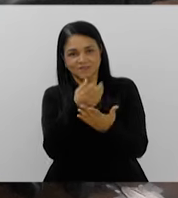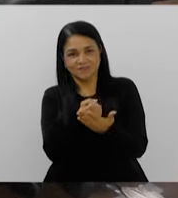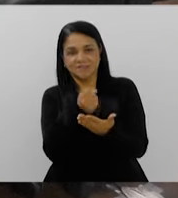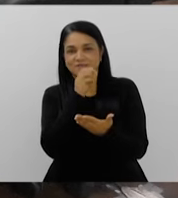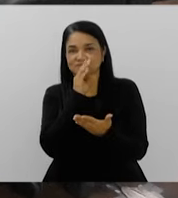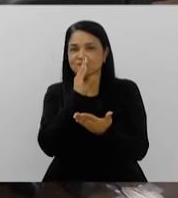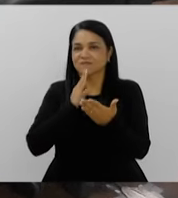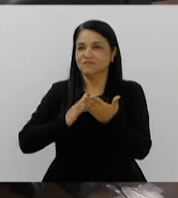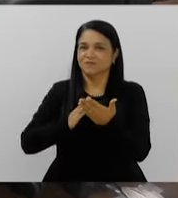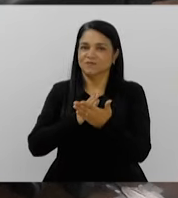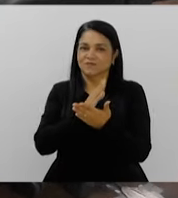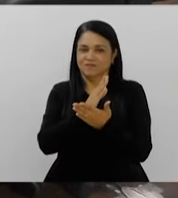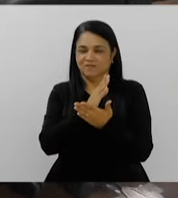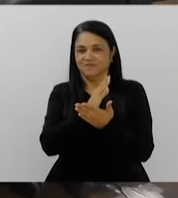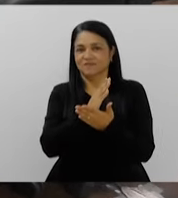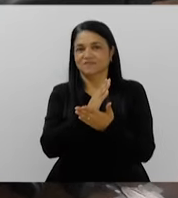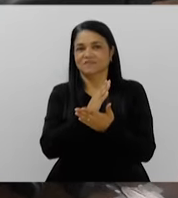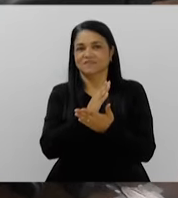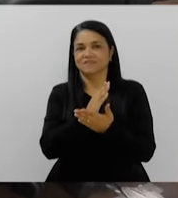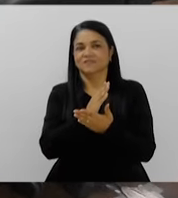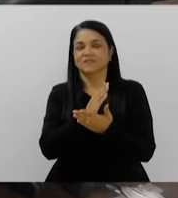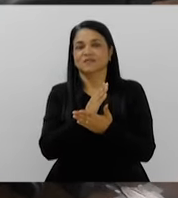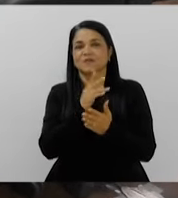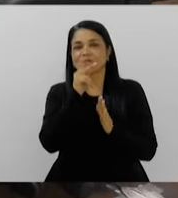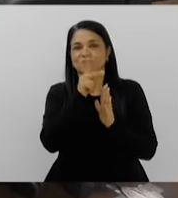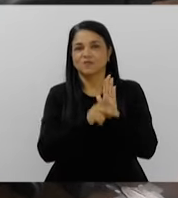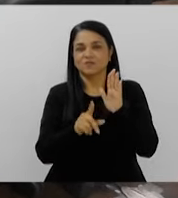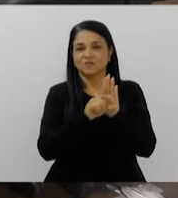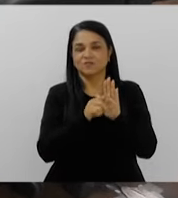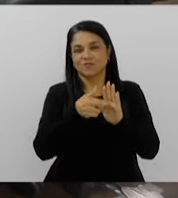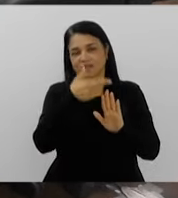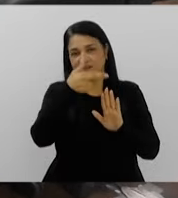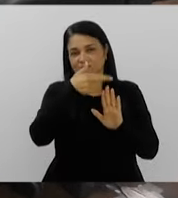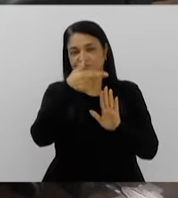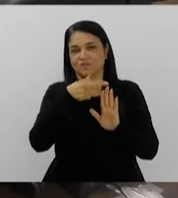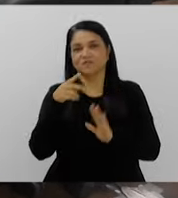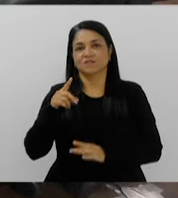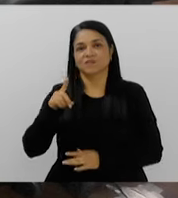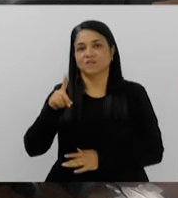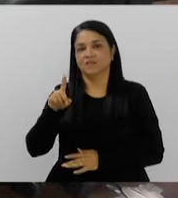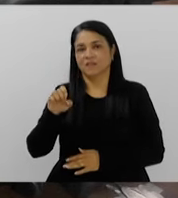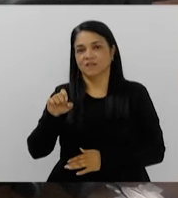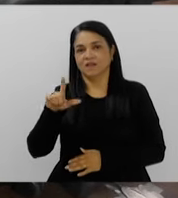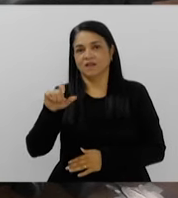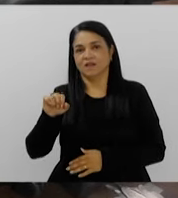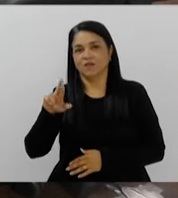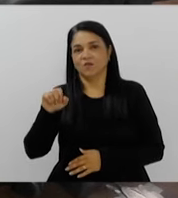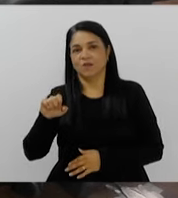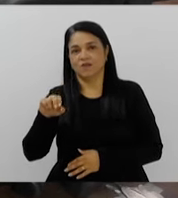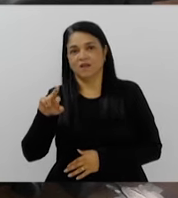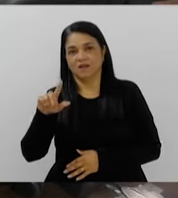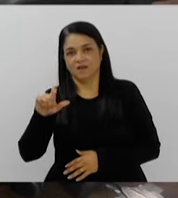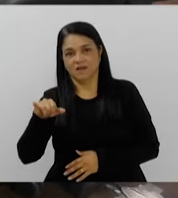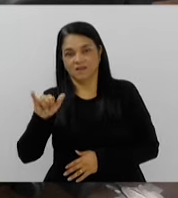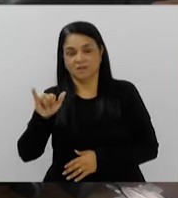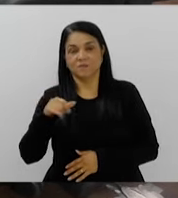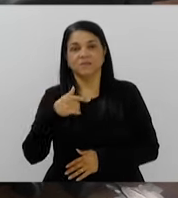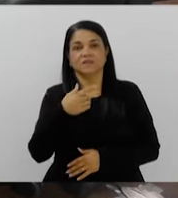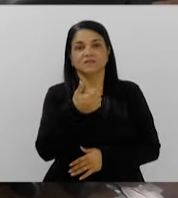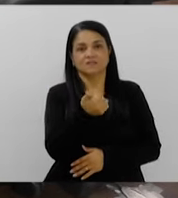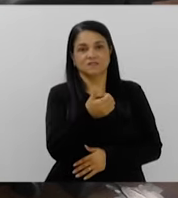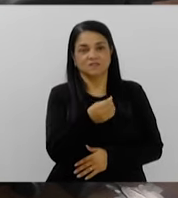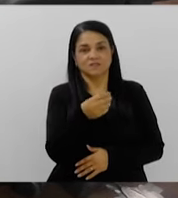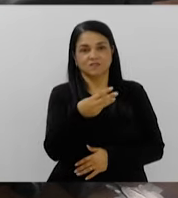aprovam, permaneçam como estão. Aprovado. Projeto de relatoria do deputado Guilherme Delarolha, o 16 da pauta, 1635 de